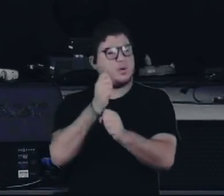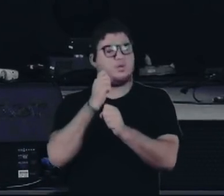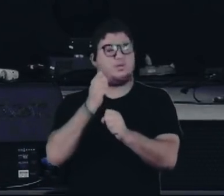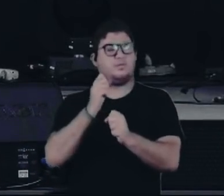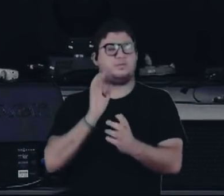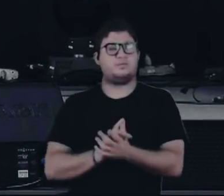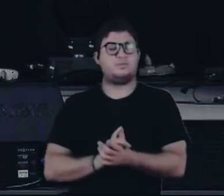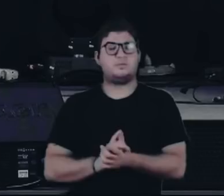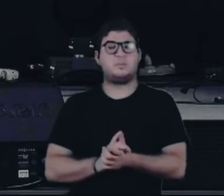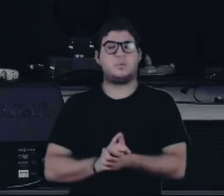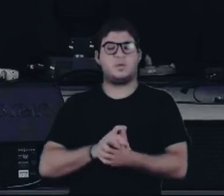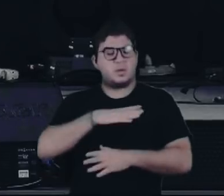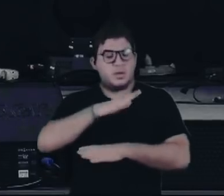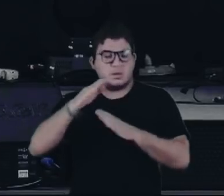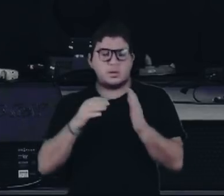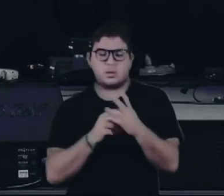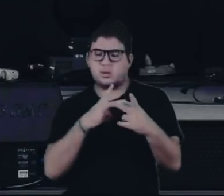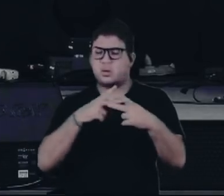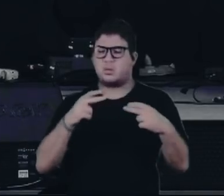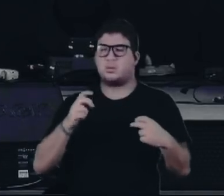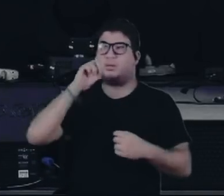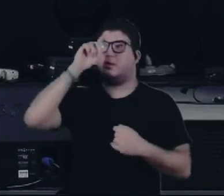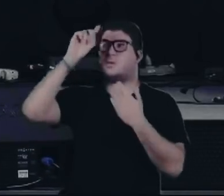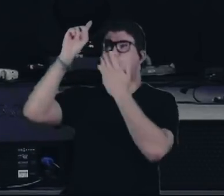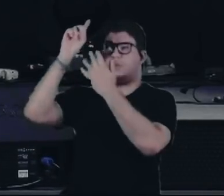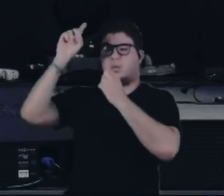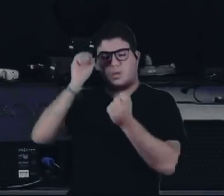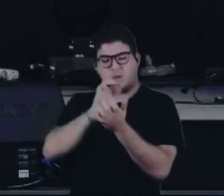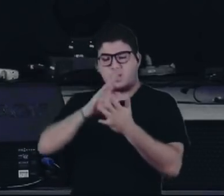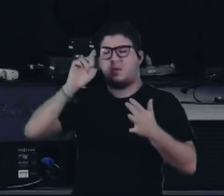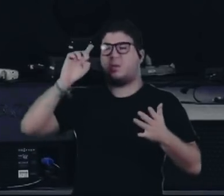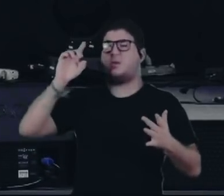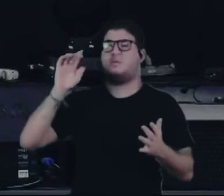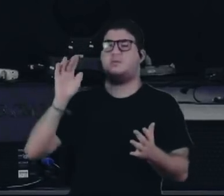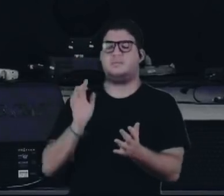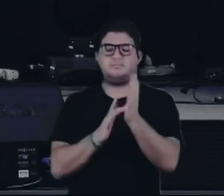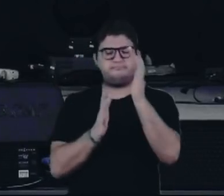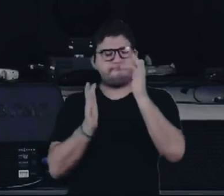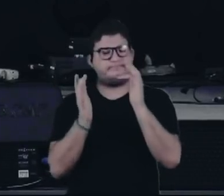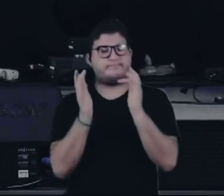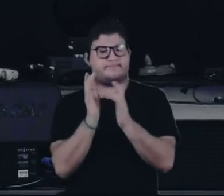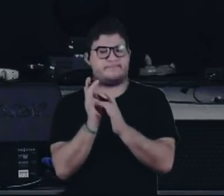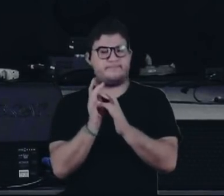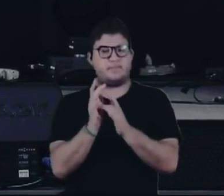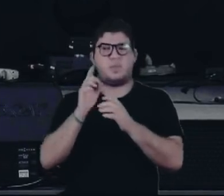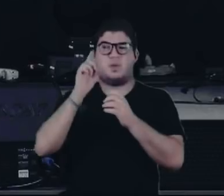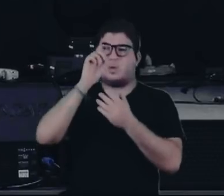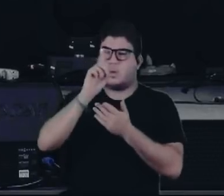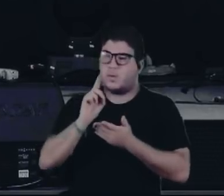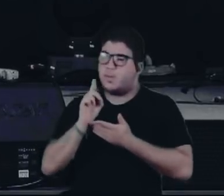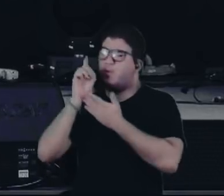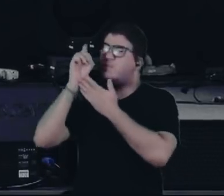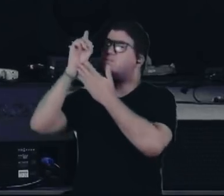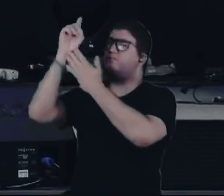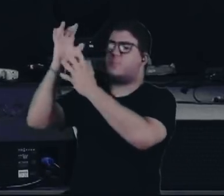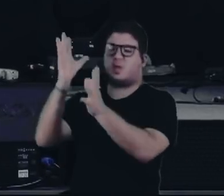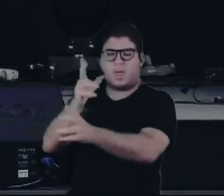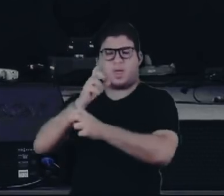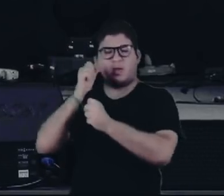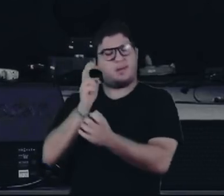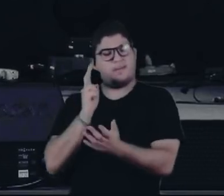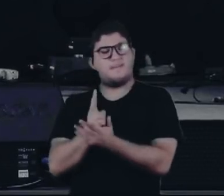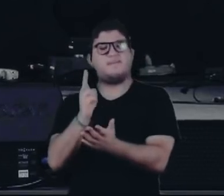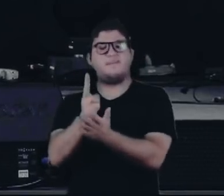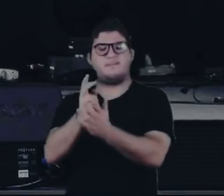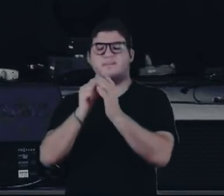de forma que em todas as coisas Deus seja glorificado, mediante Jesus Cristo, a quem sejam a glória e o poder para